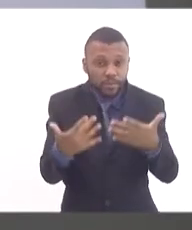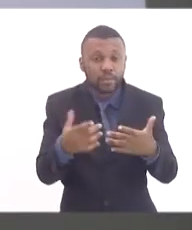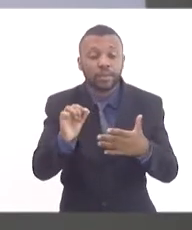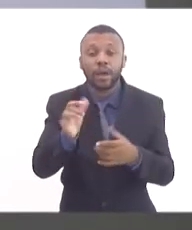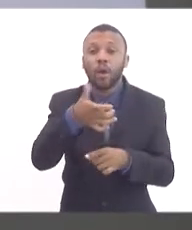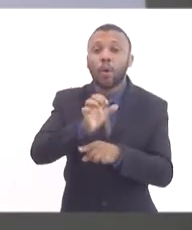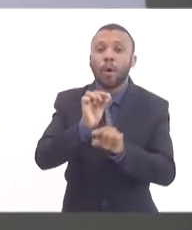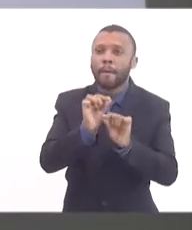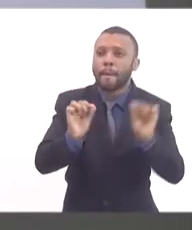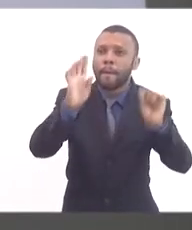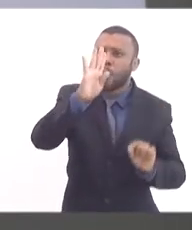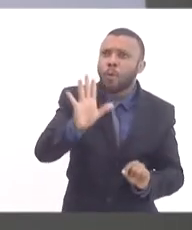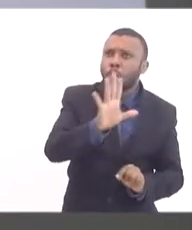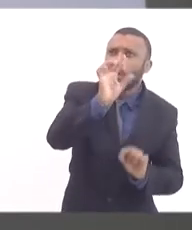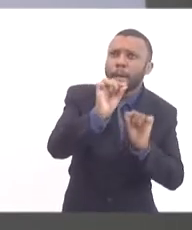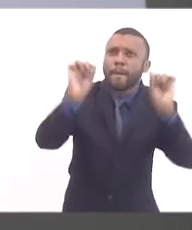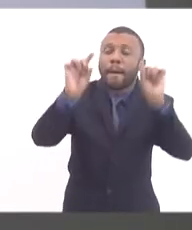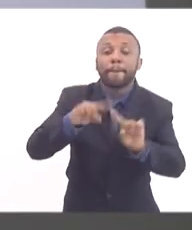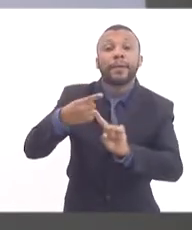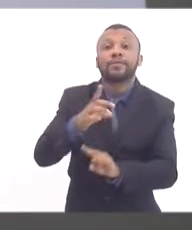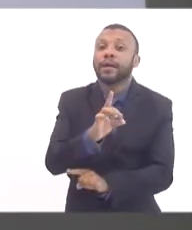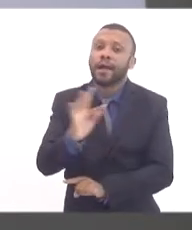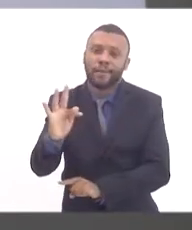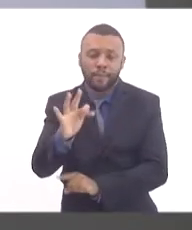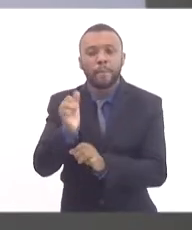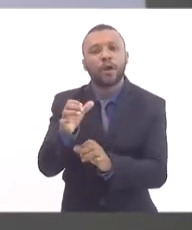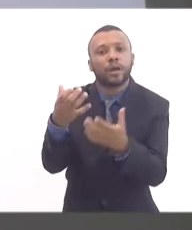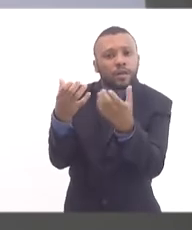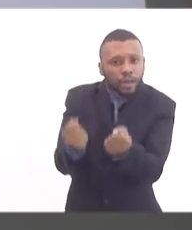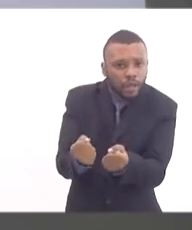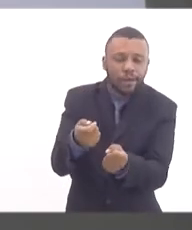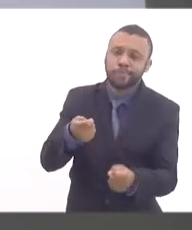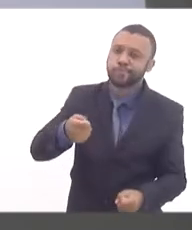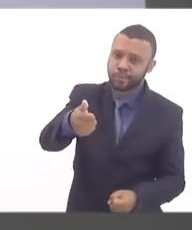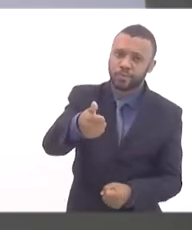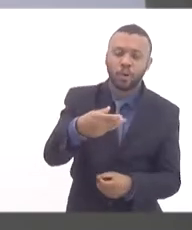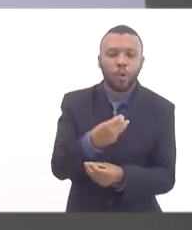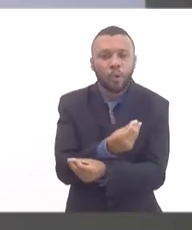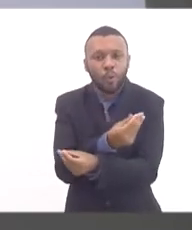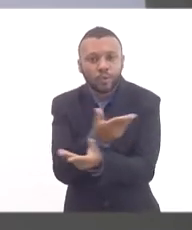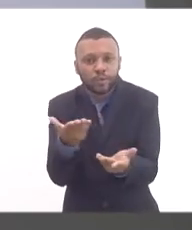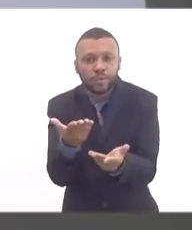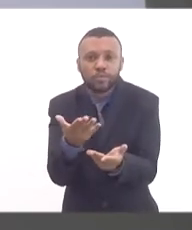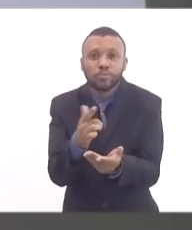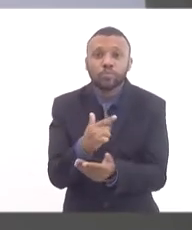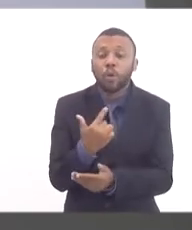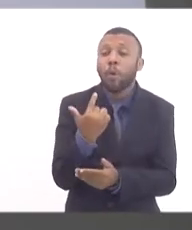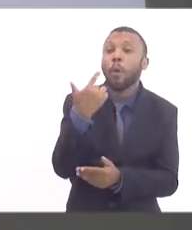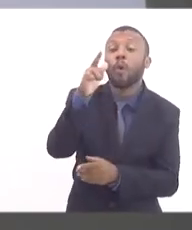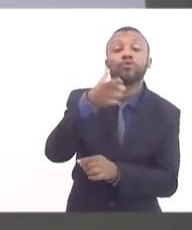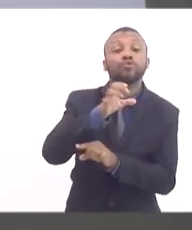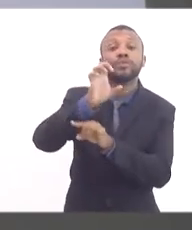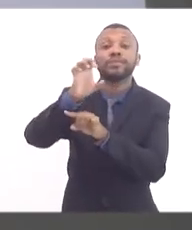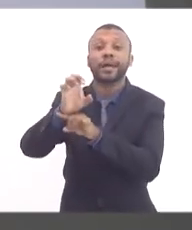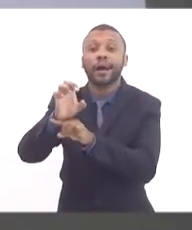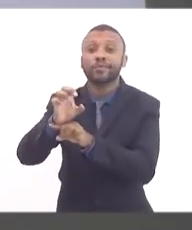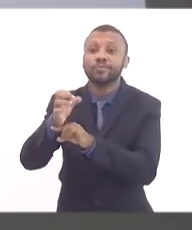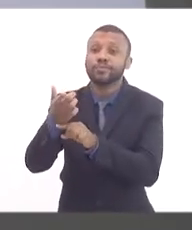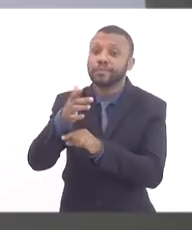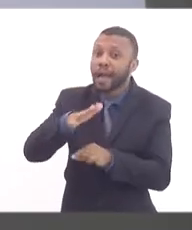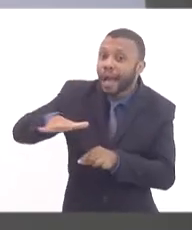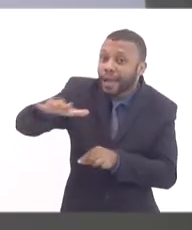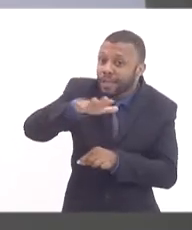podem aderir aos benefícios concedidos ou prorrogados por outra unidade federada mesma